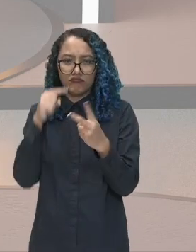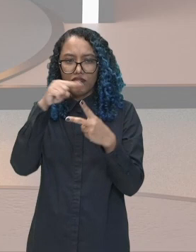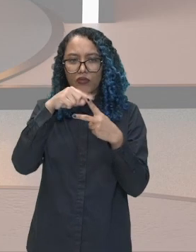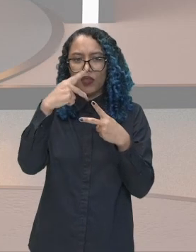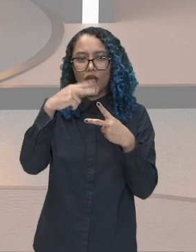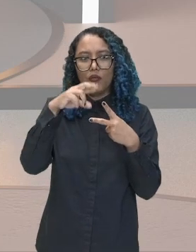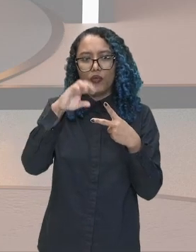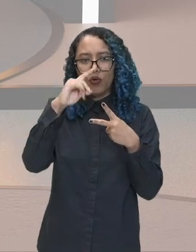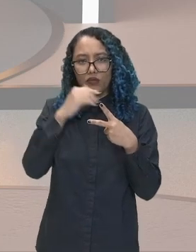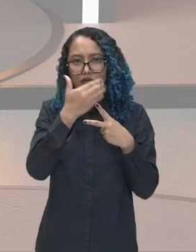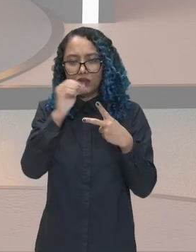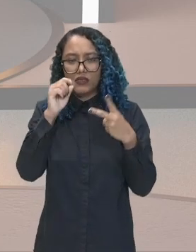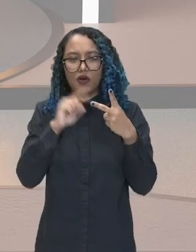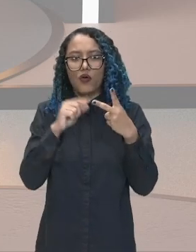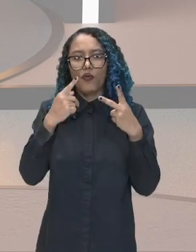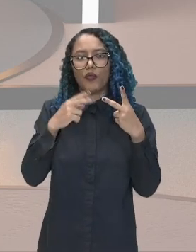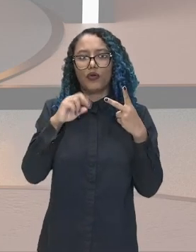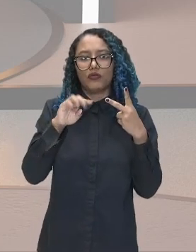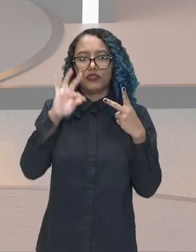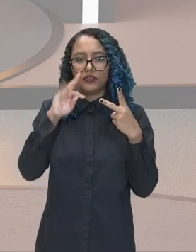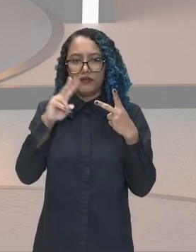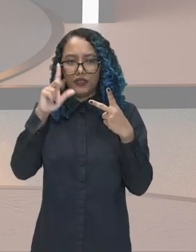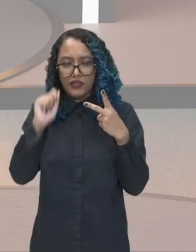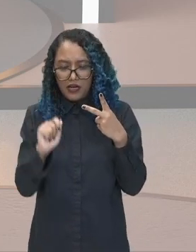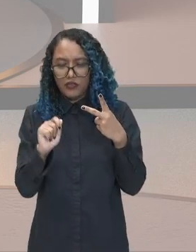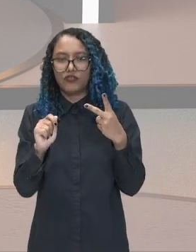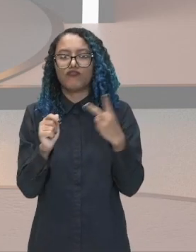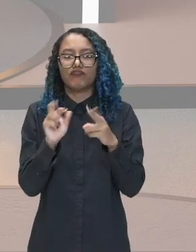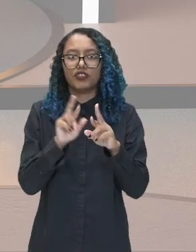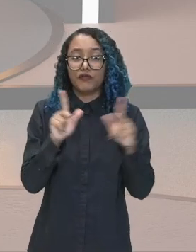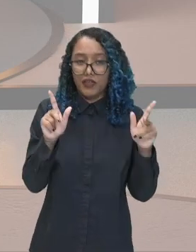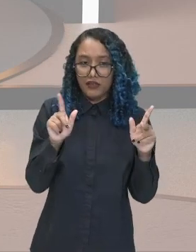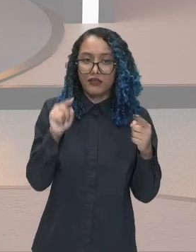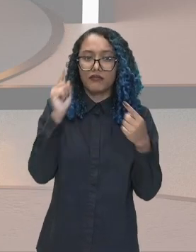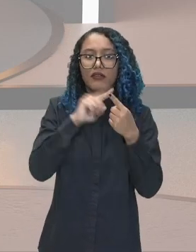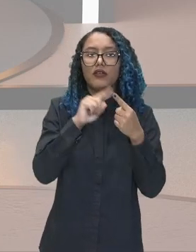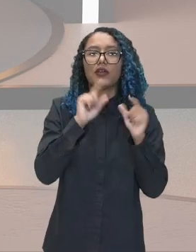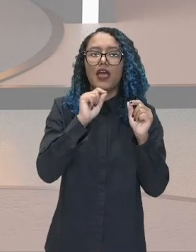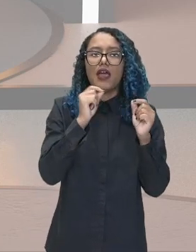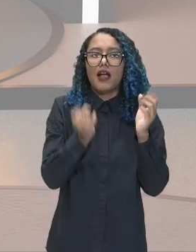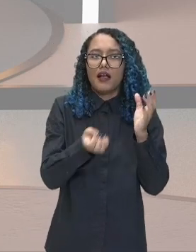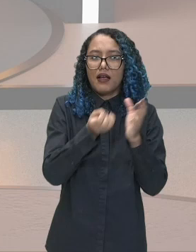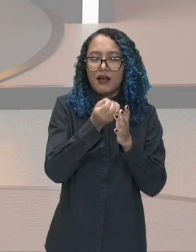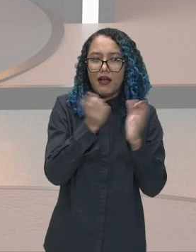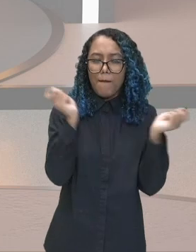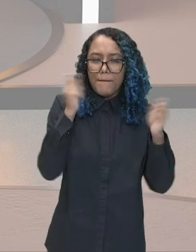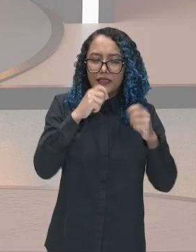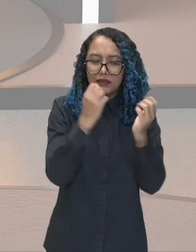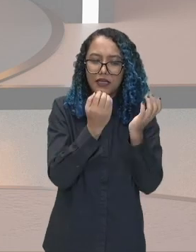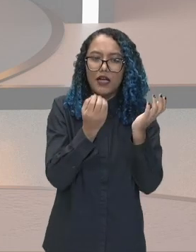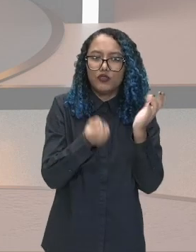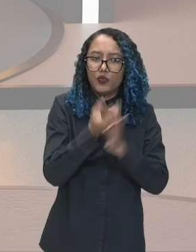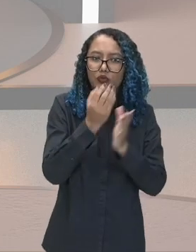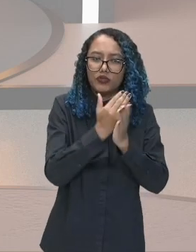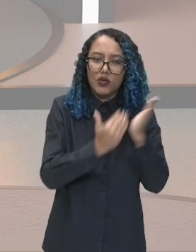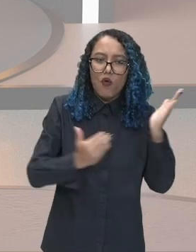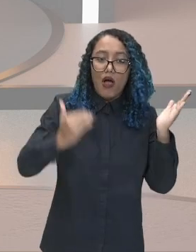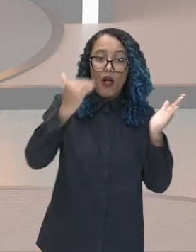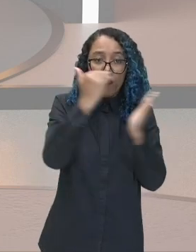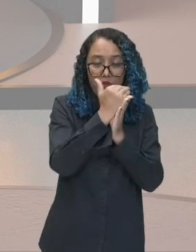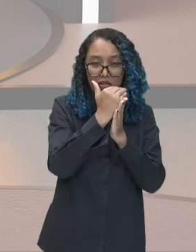produtividade é quando você aumenta a capacidade da sua produção, muitas vezes sem